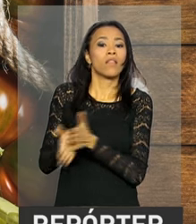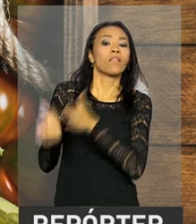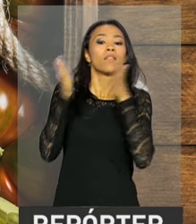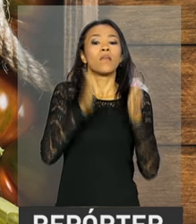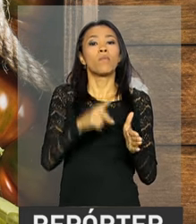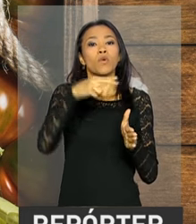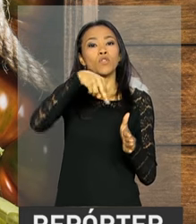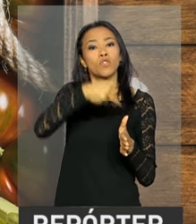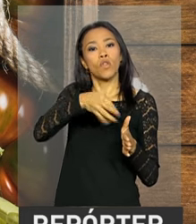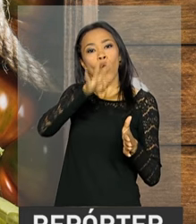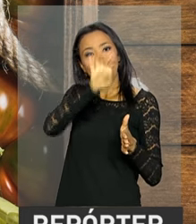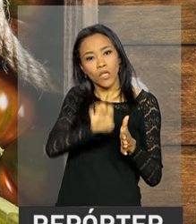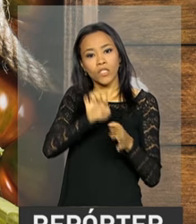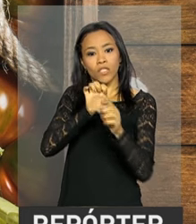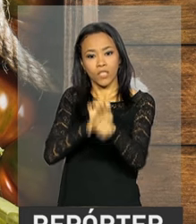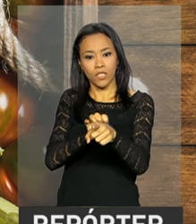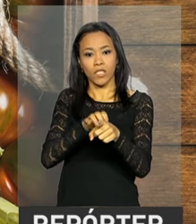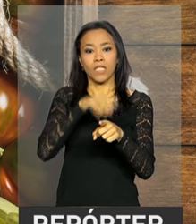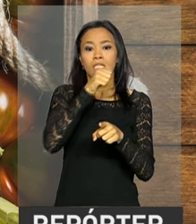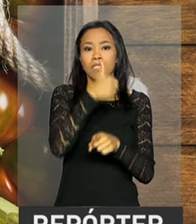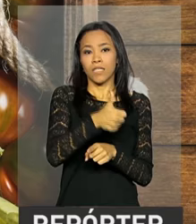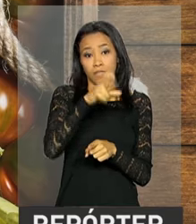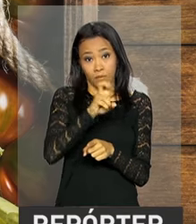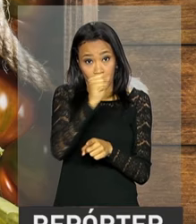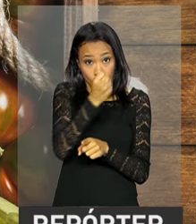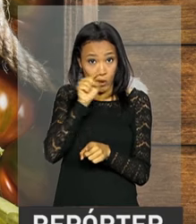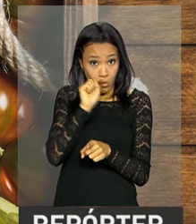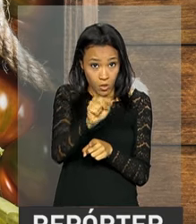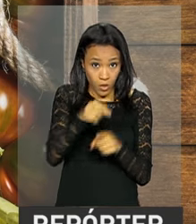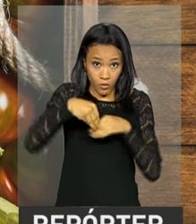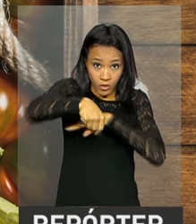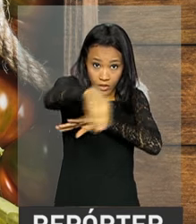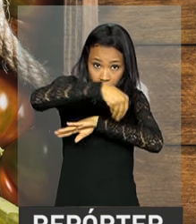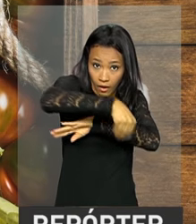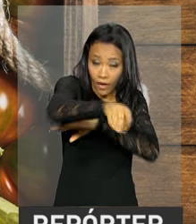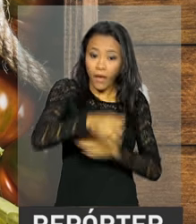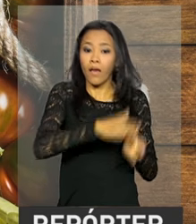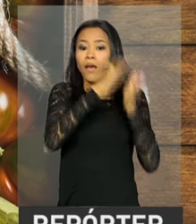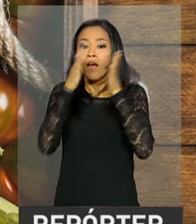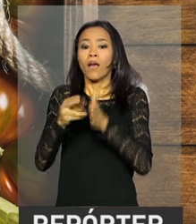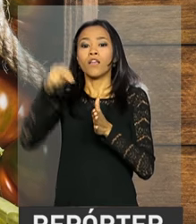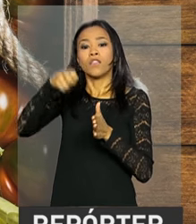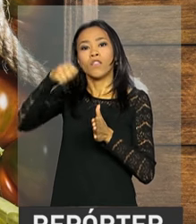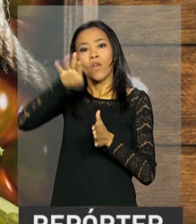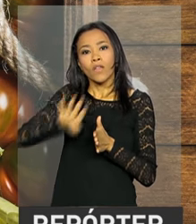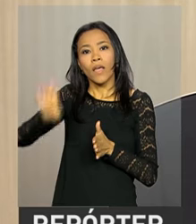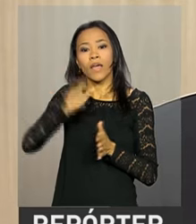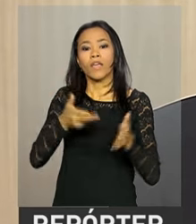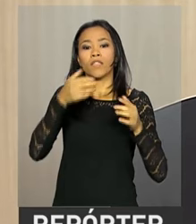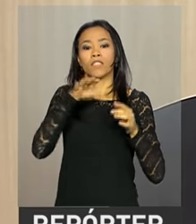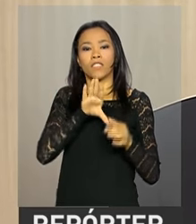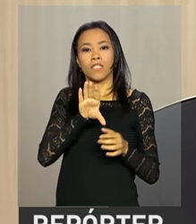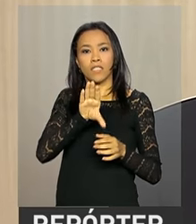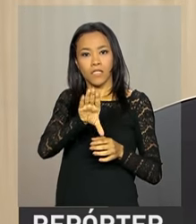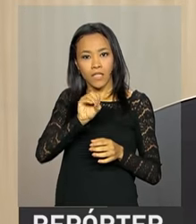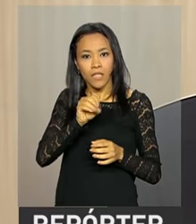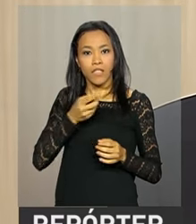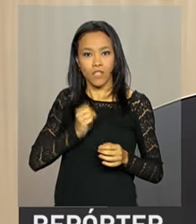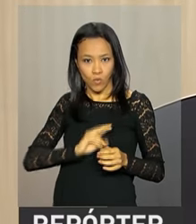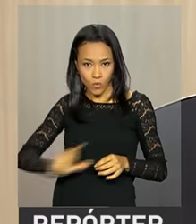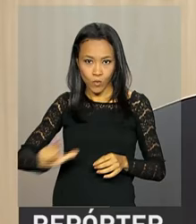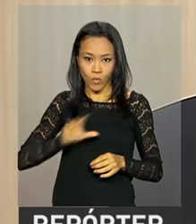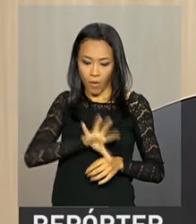regiões norte com 158.000 haar, Nordeste, Centro-Oeste e Sul. O governo tem um